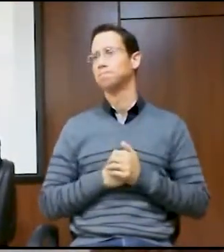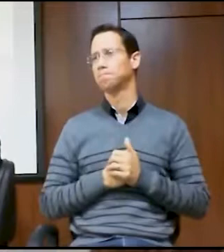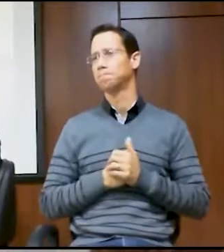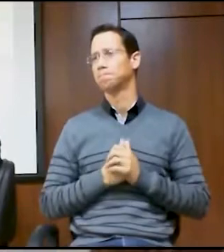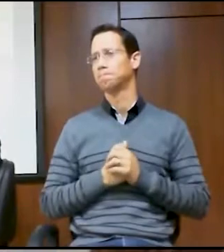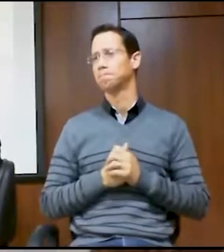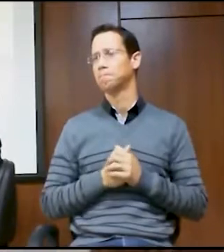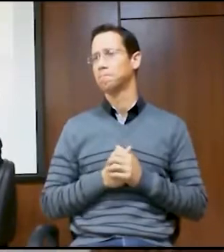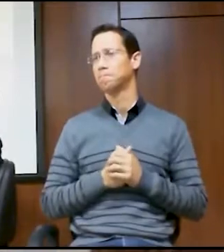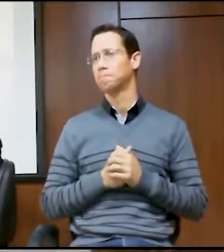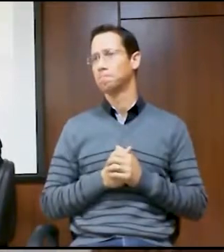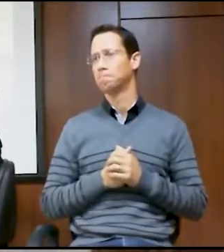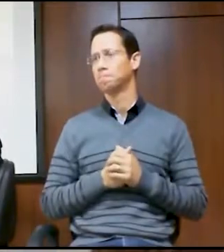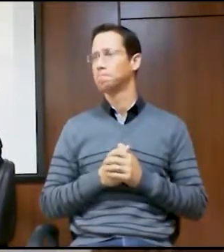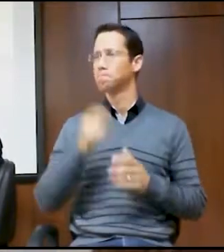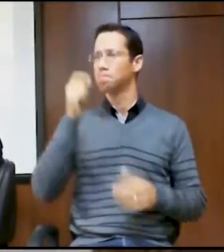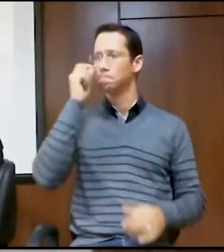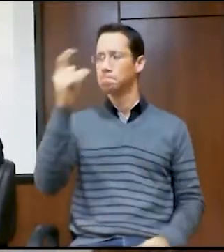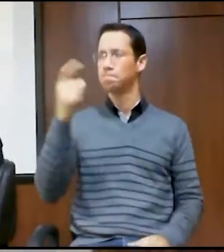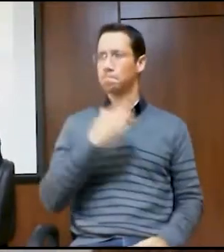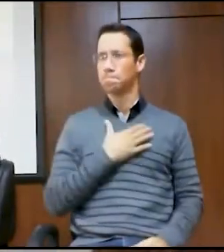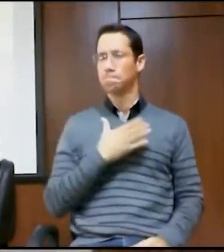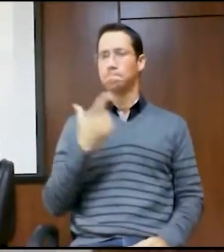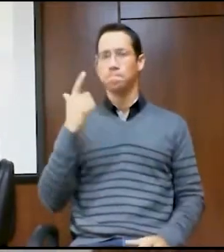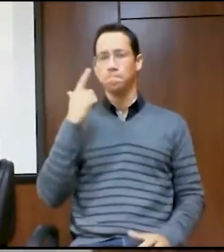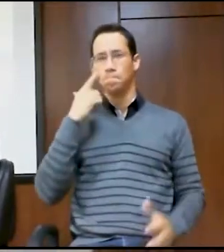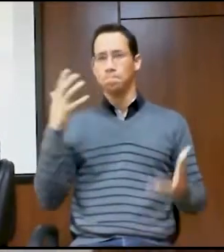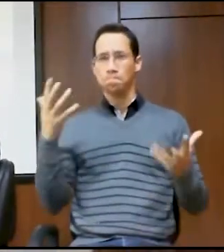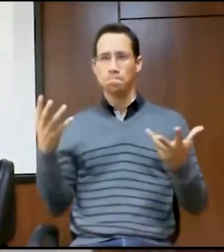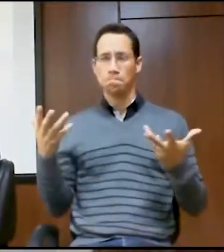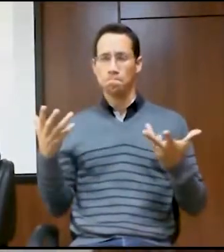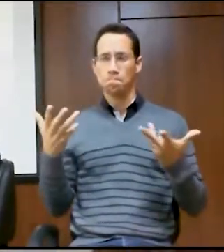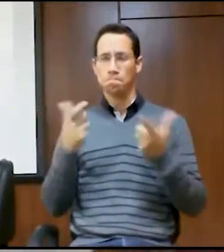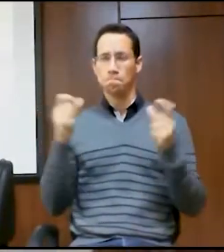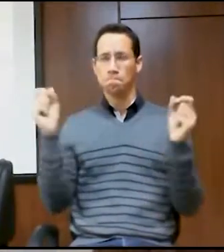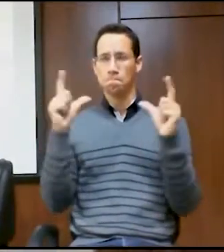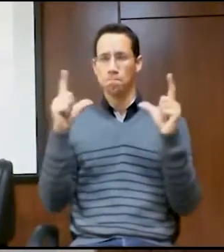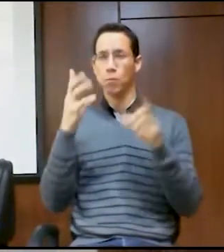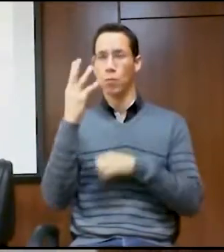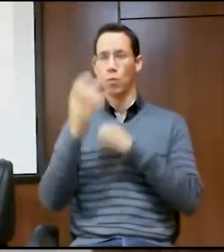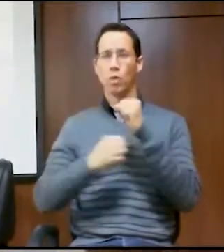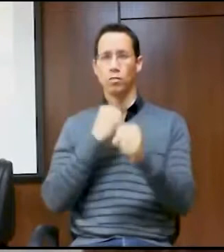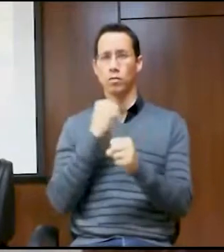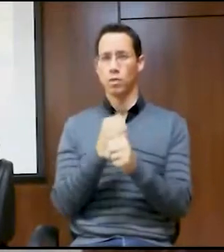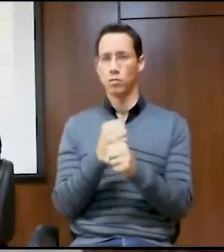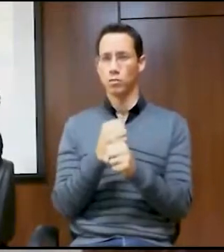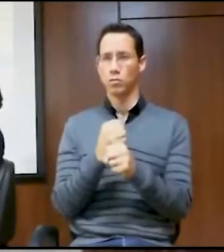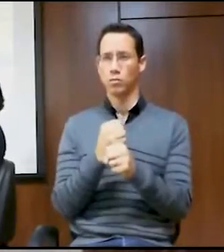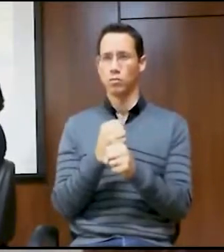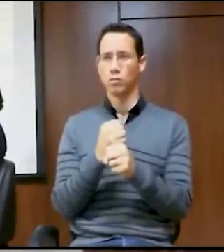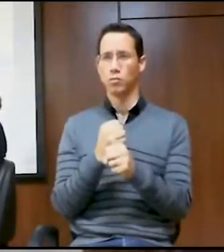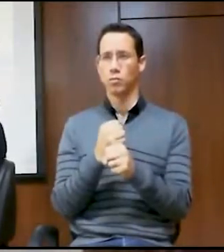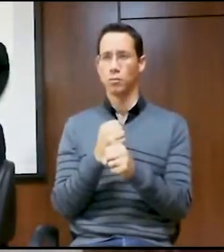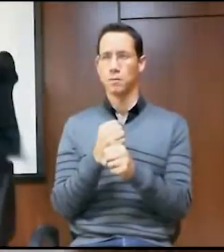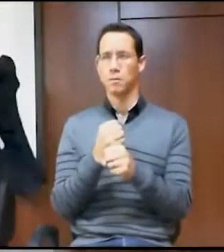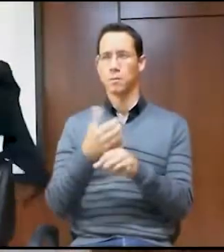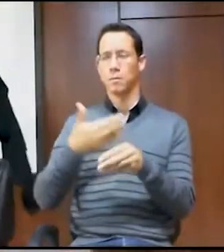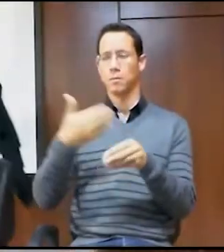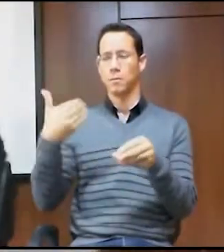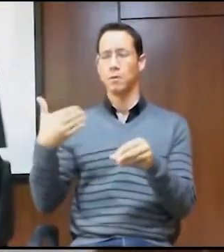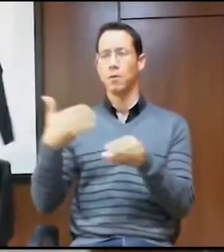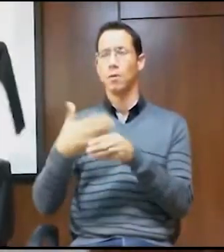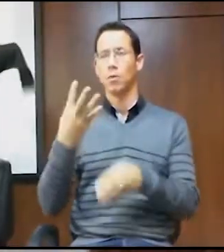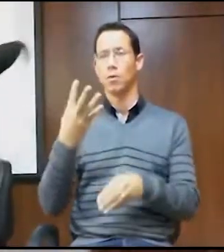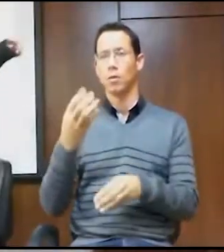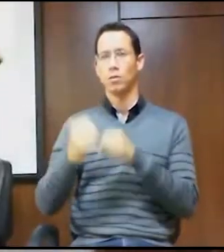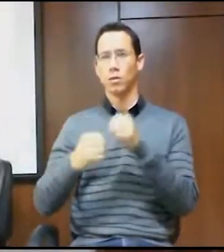E é muito impressionante como nos 4 anos, os últimos 4 anos, são anos de